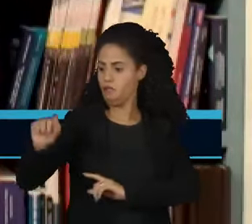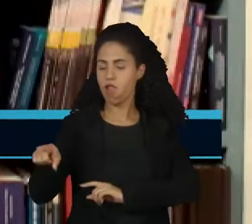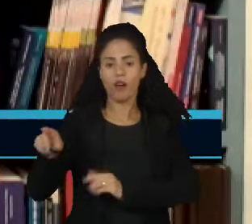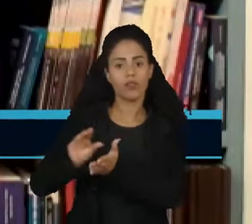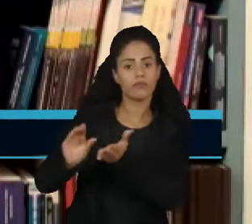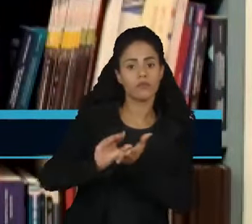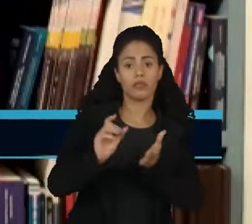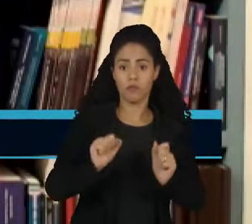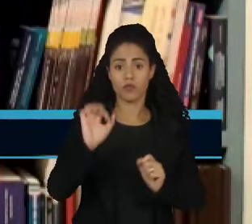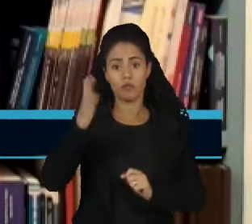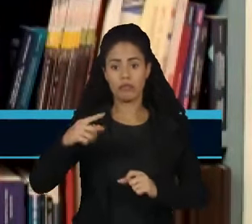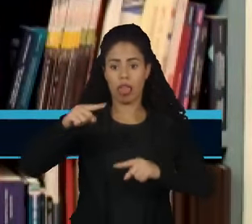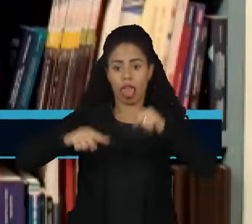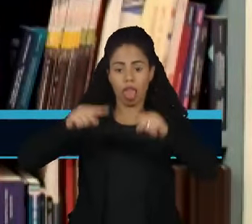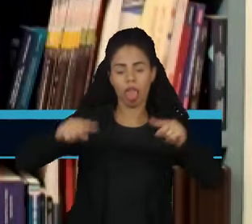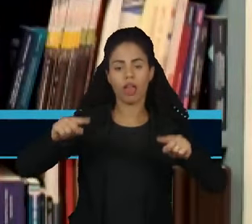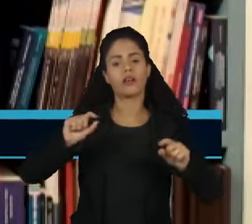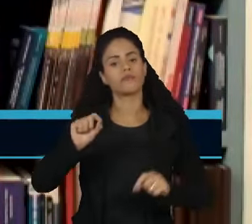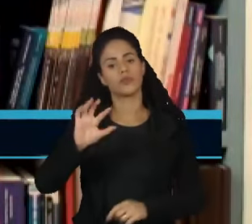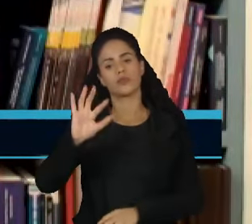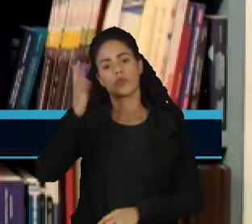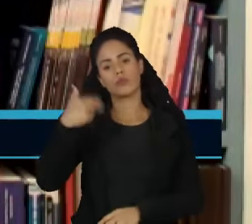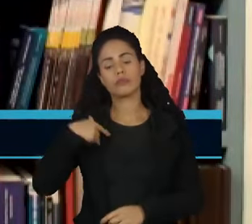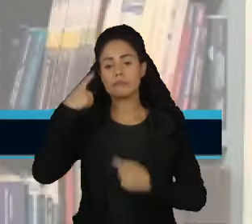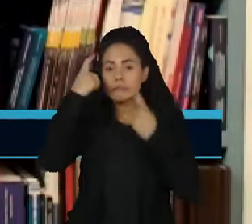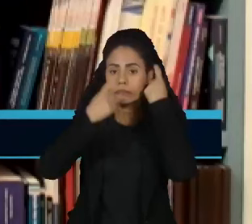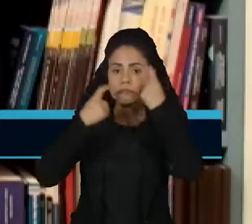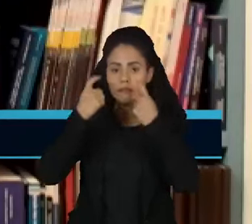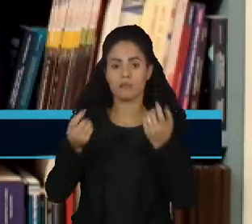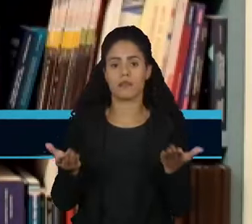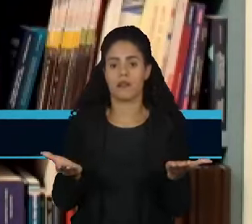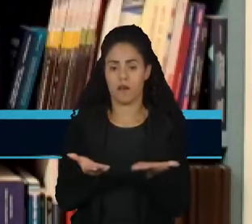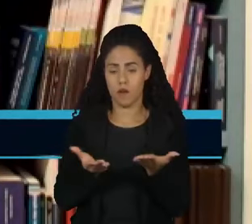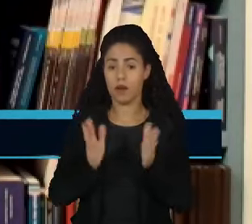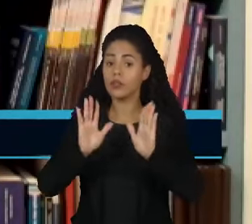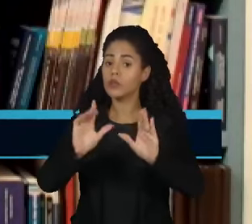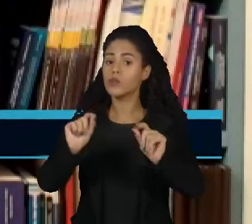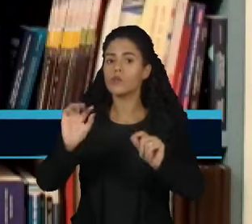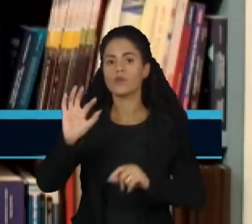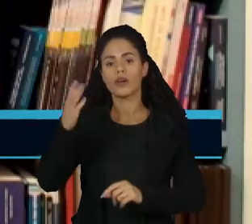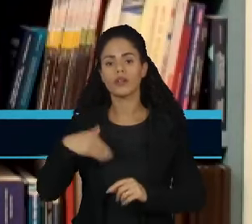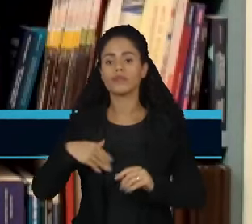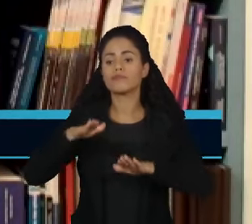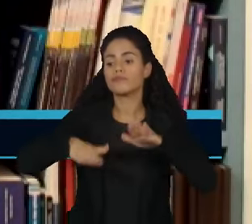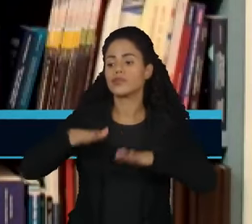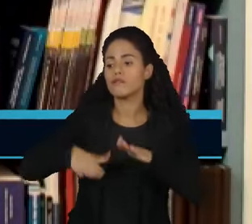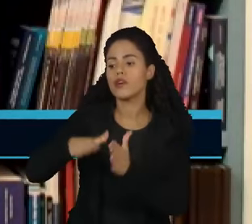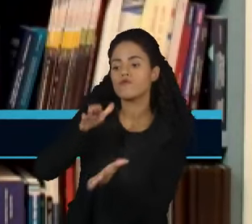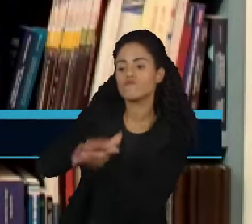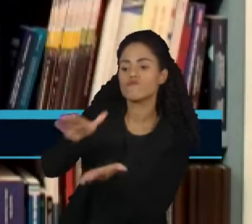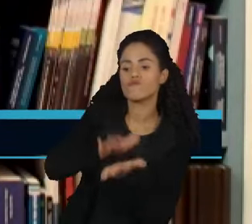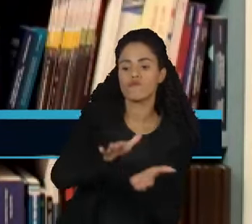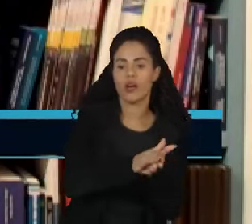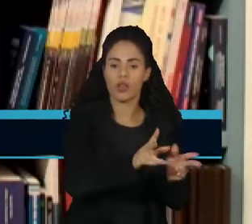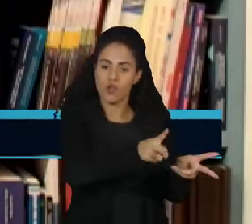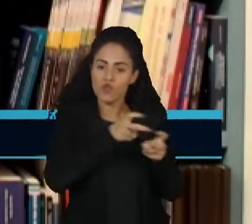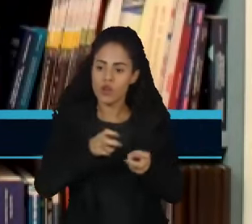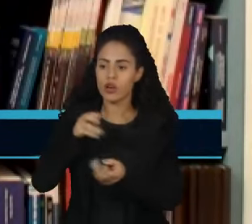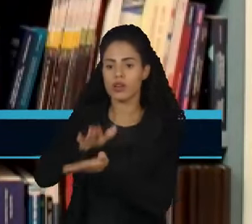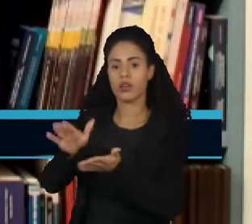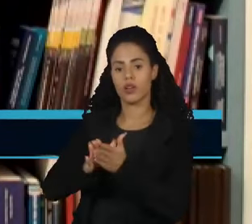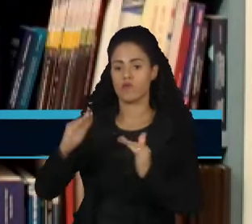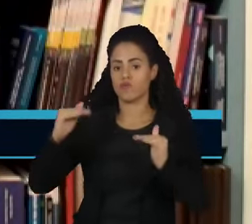na alíquota geral. Essa é a grande preocupação. Então, a gente acaba onerando o preço desses outros